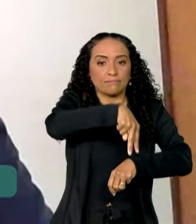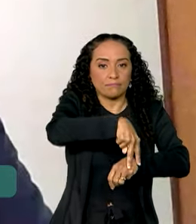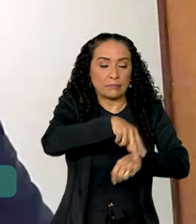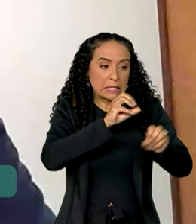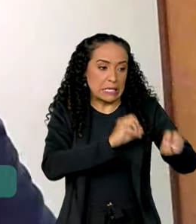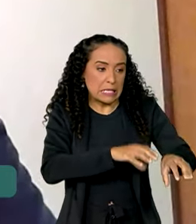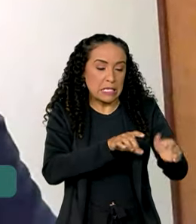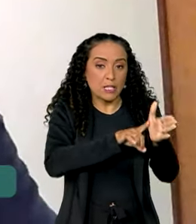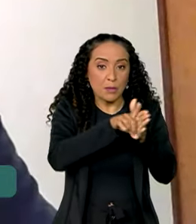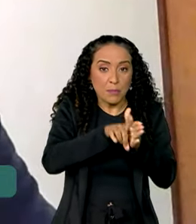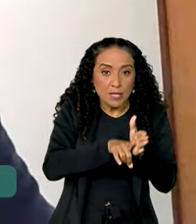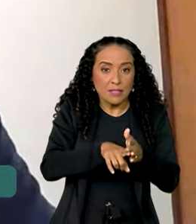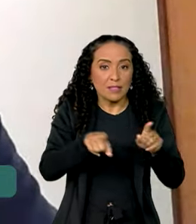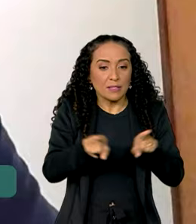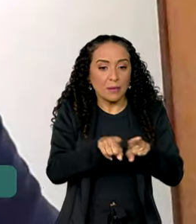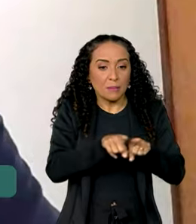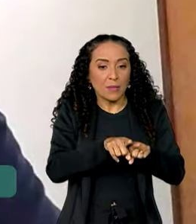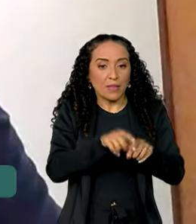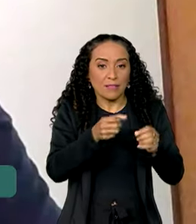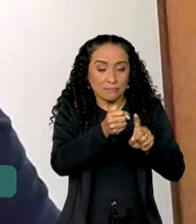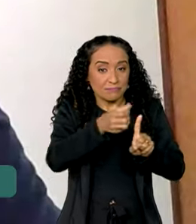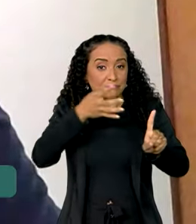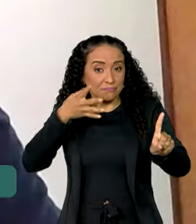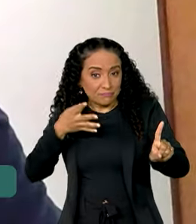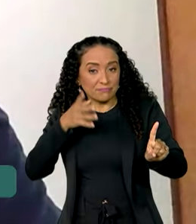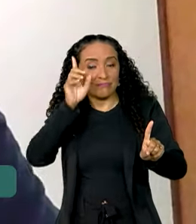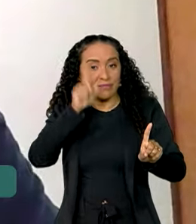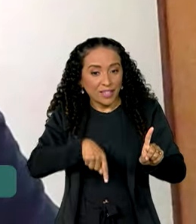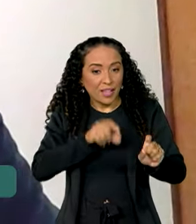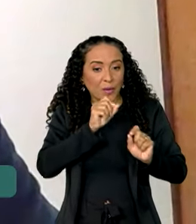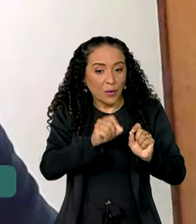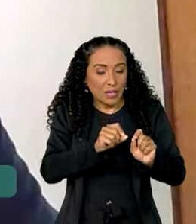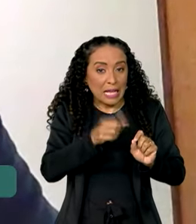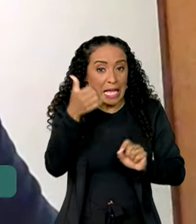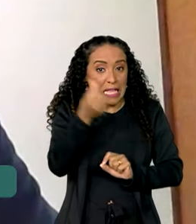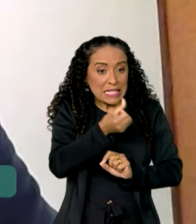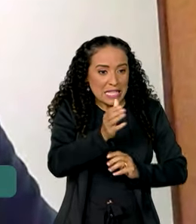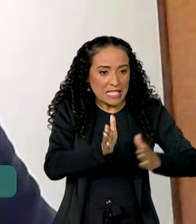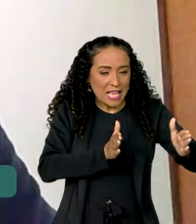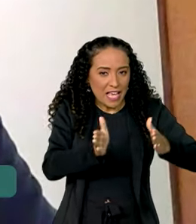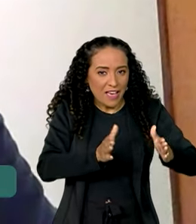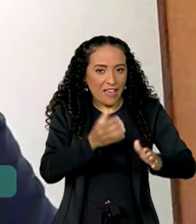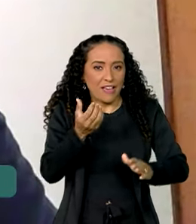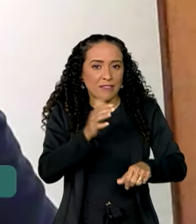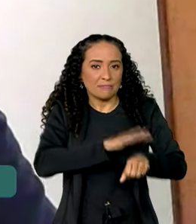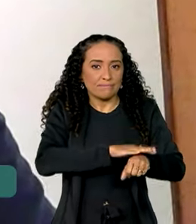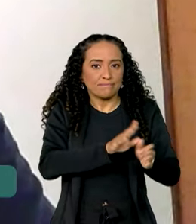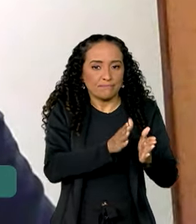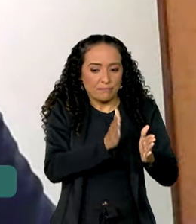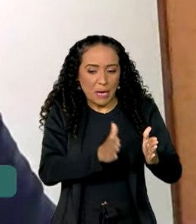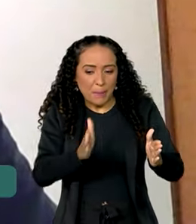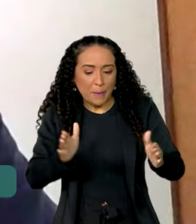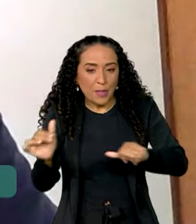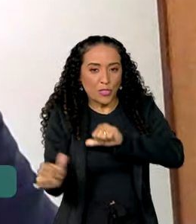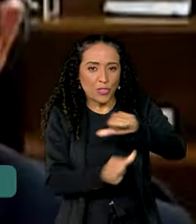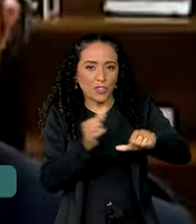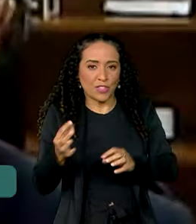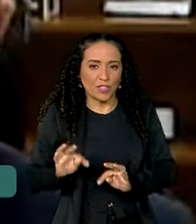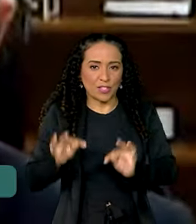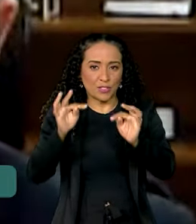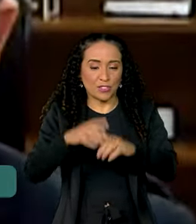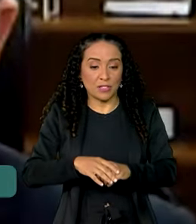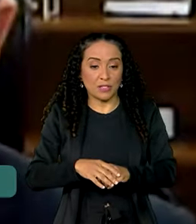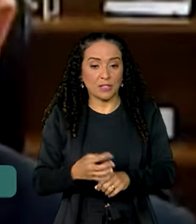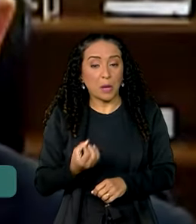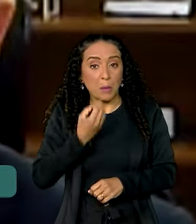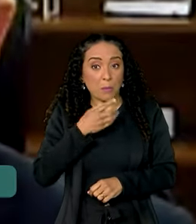ensino na pesquisa e também na extensão que vai ser a sexta fase ou seja a transferência de tecnologia o